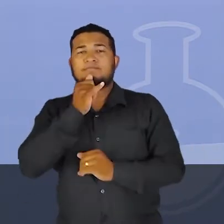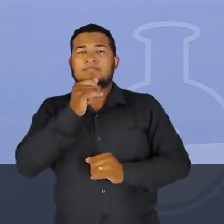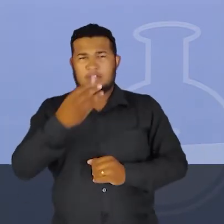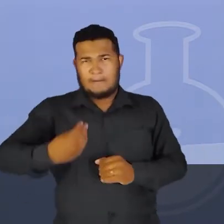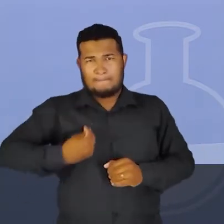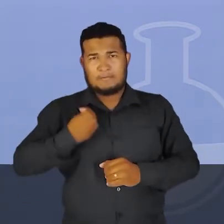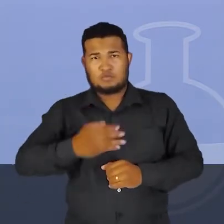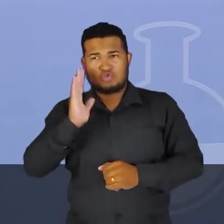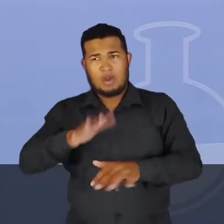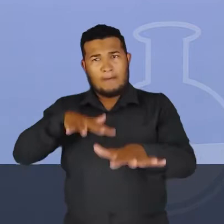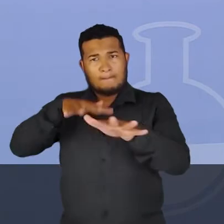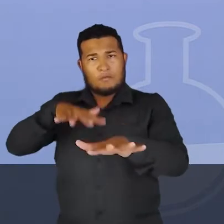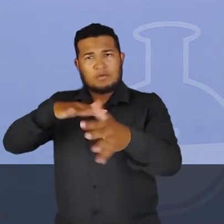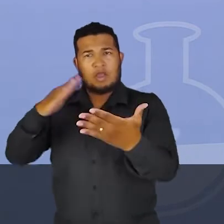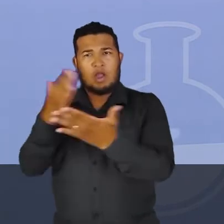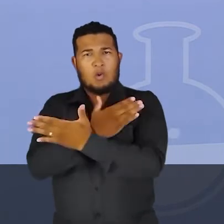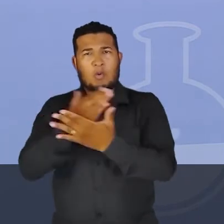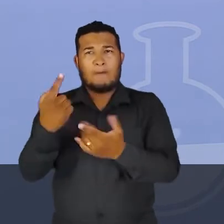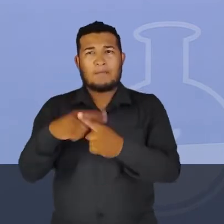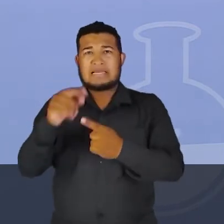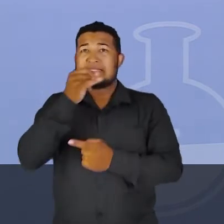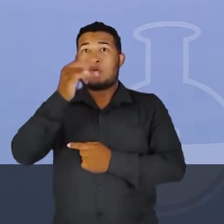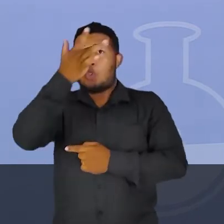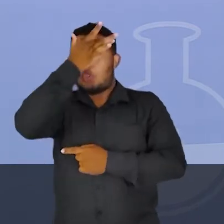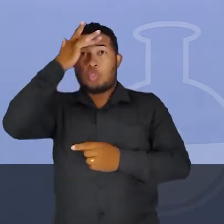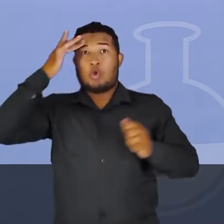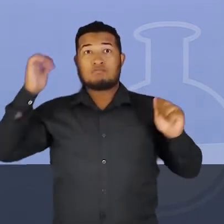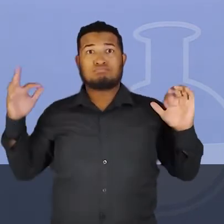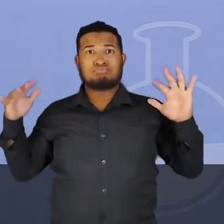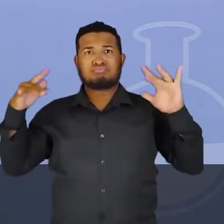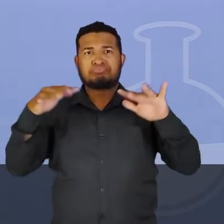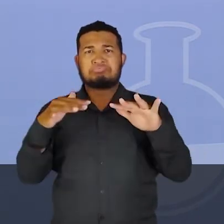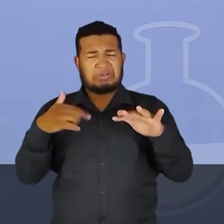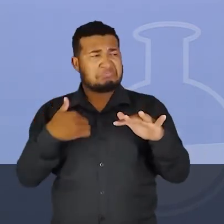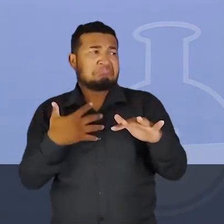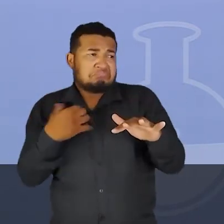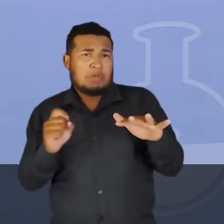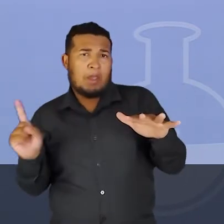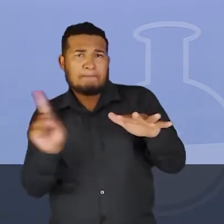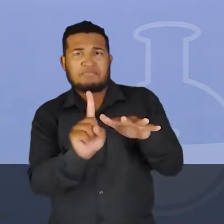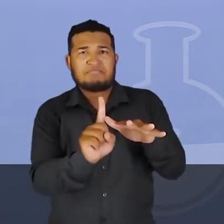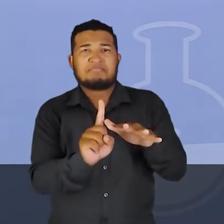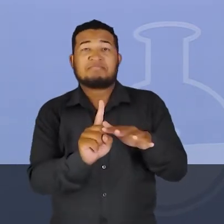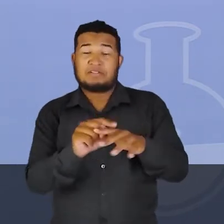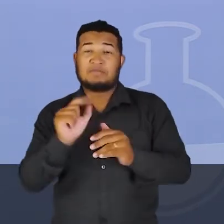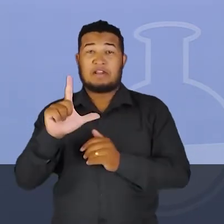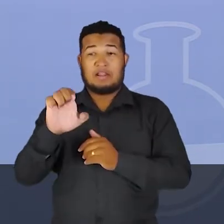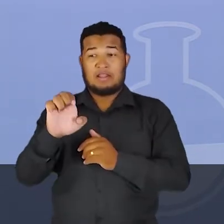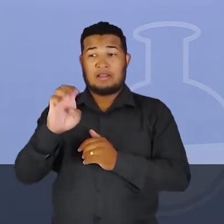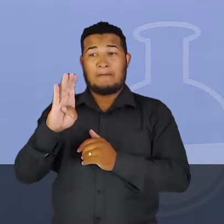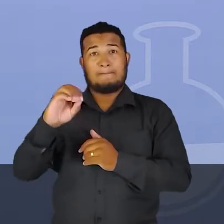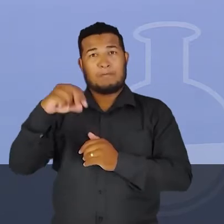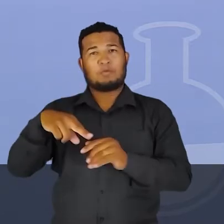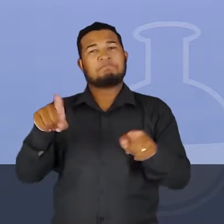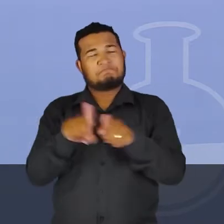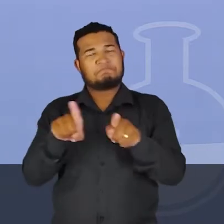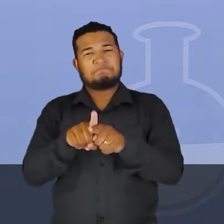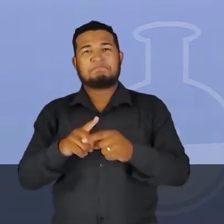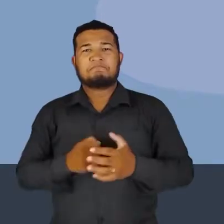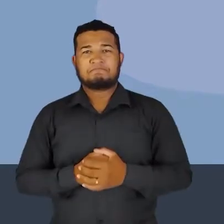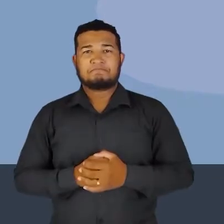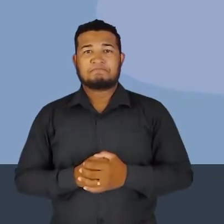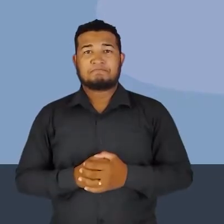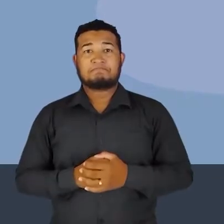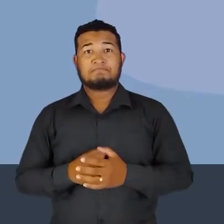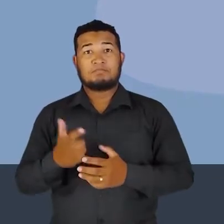participou de algum movimento porque estava todo mundo participando? Então, o Le Bon vai te explicar direitinho como que isso aconteceu. Vamos ver mais um?